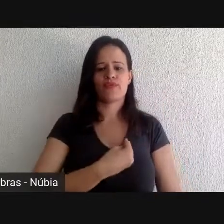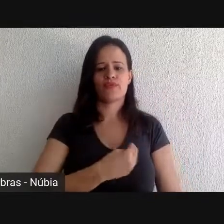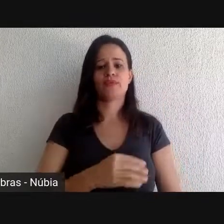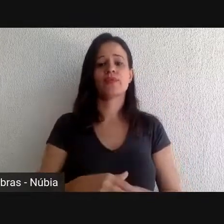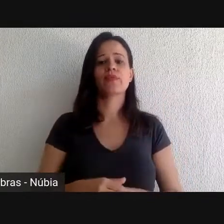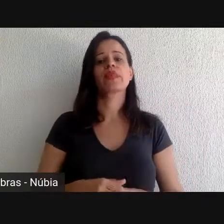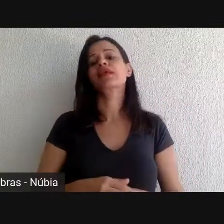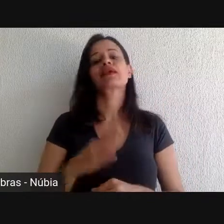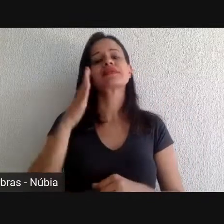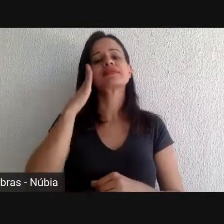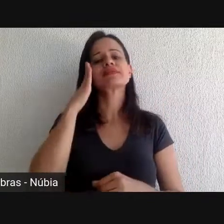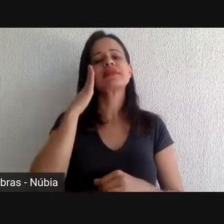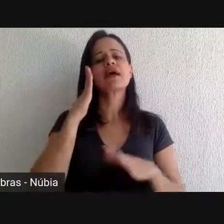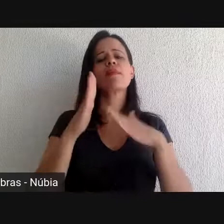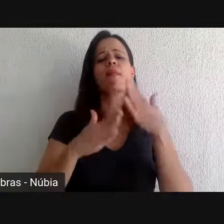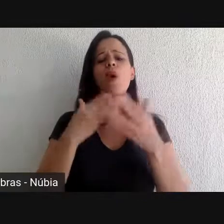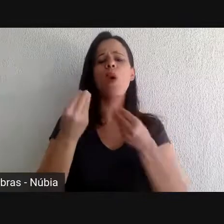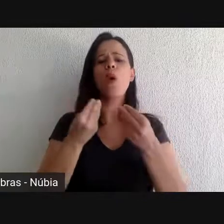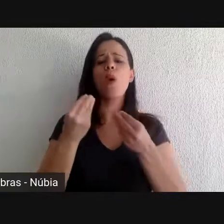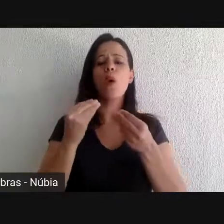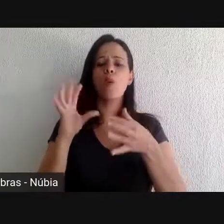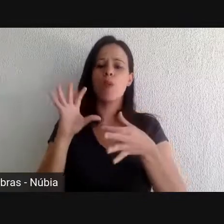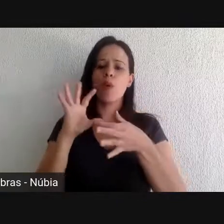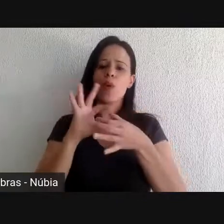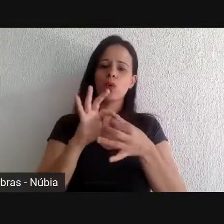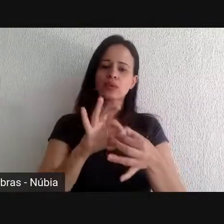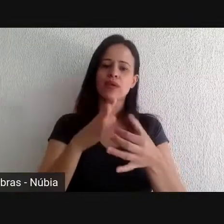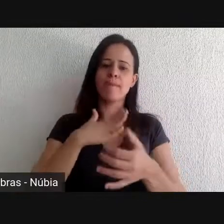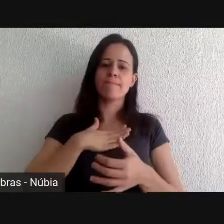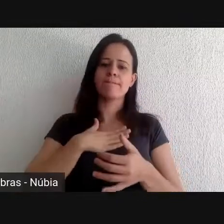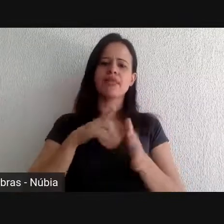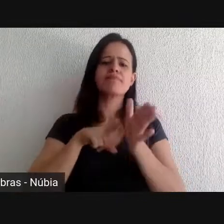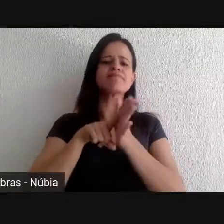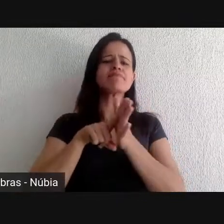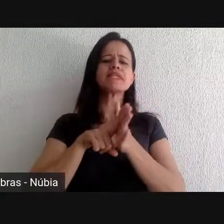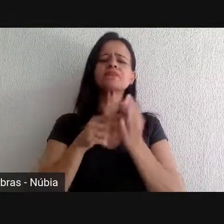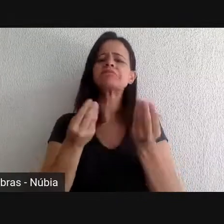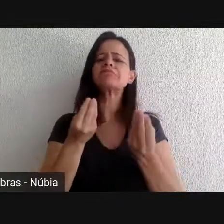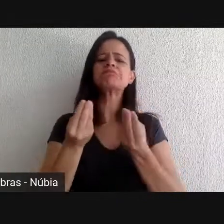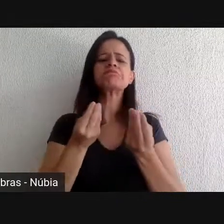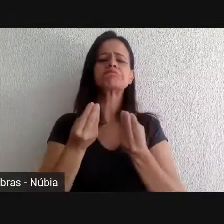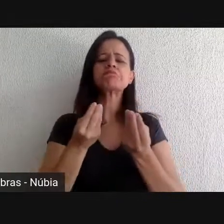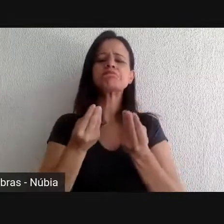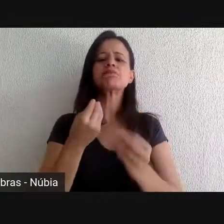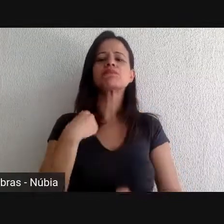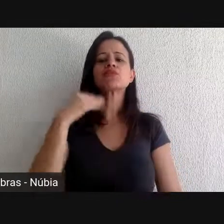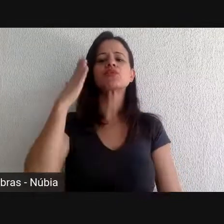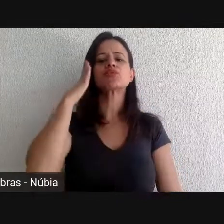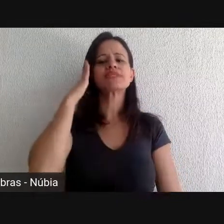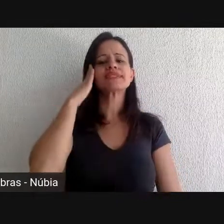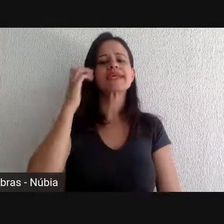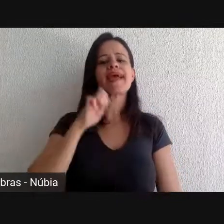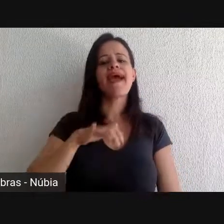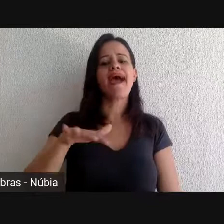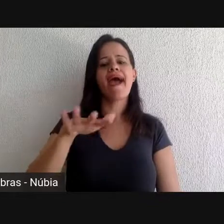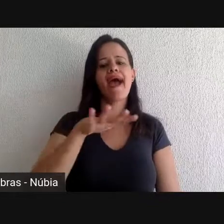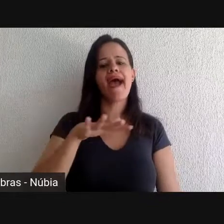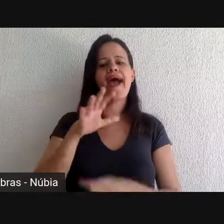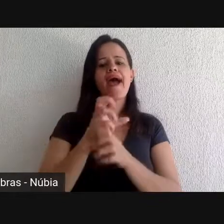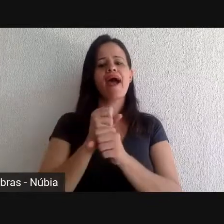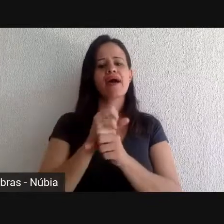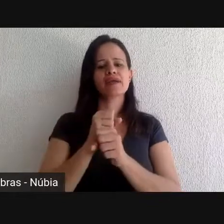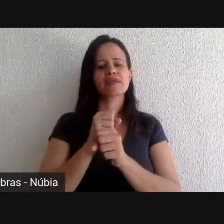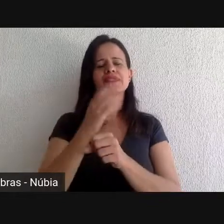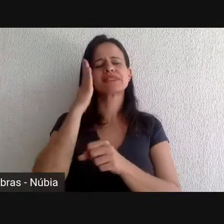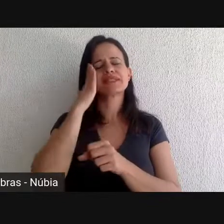todo modo, para contextualizar a minha pesquisa, eu sei que a área orçamentária é muito árida,